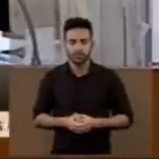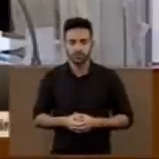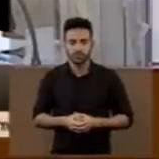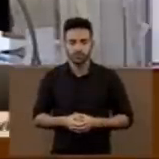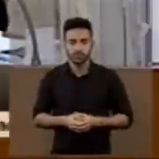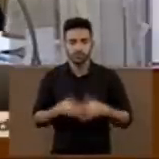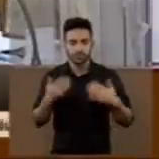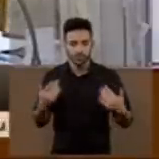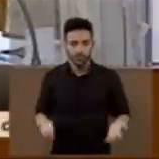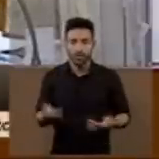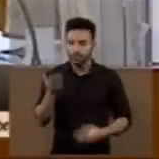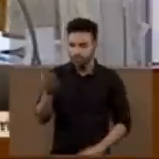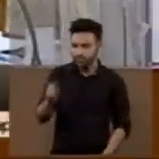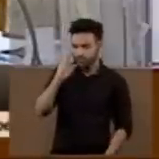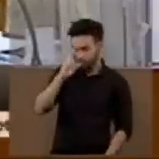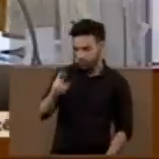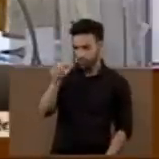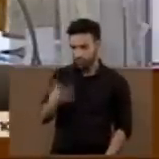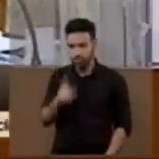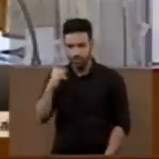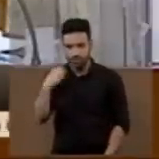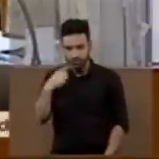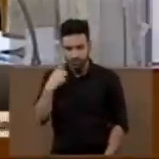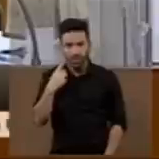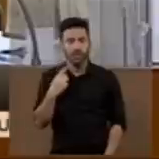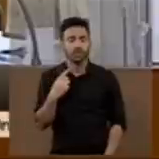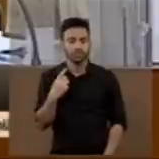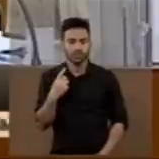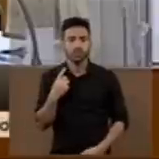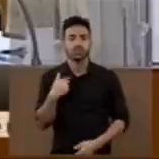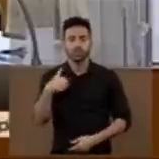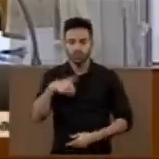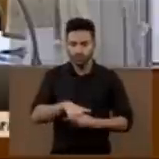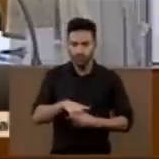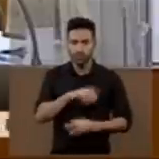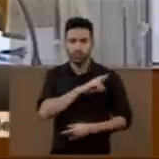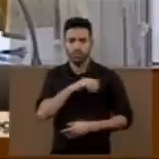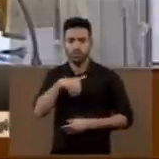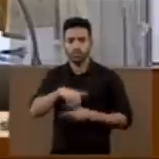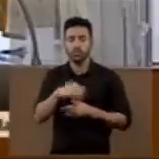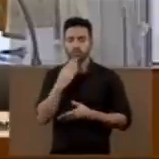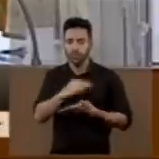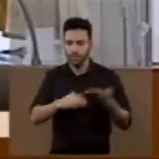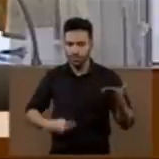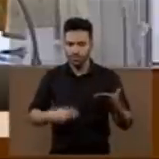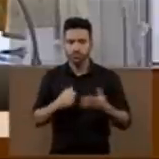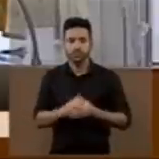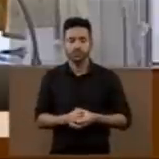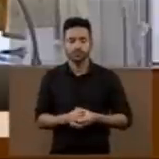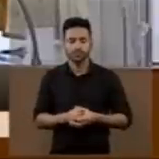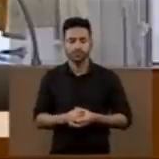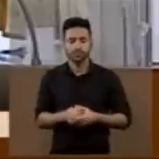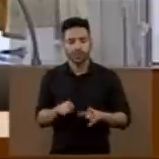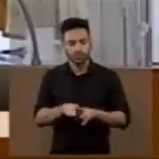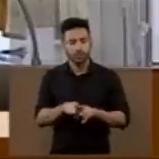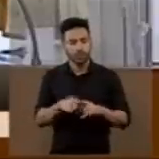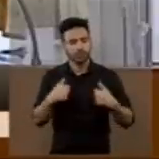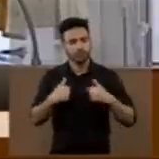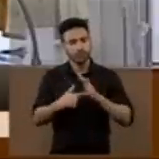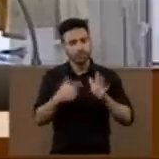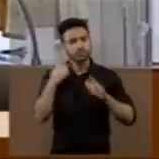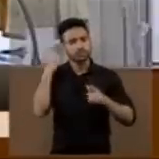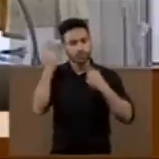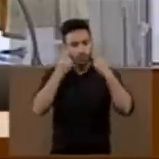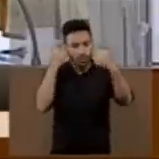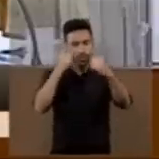enaltecendo a figura do senhor advogado, do procurador de Estado, e o voto do ministro relator acompanho, afirmando também a preocupação com